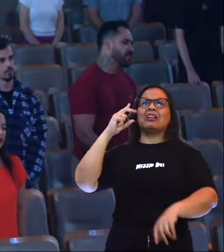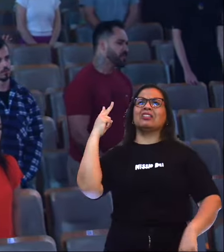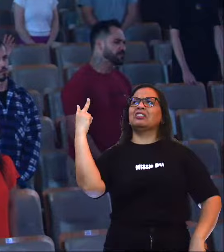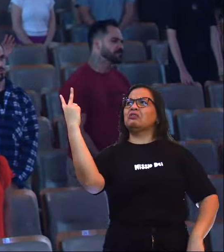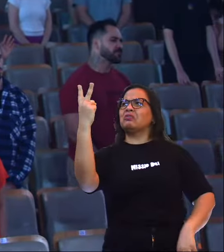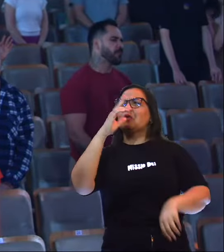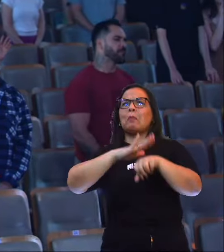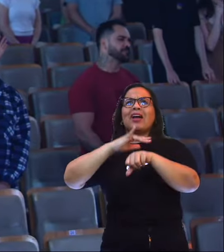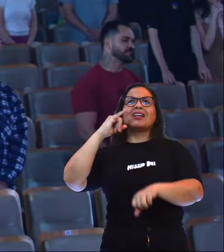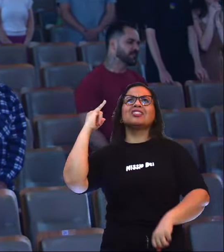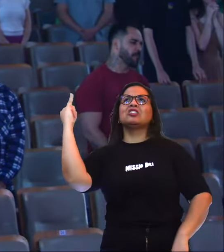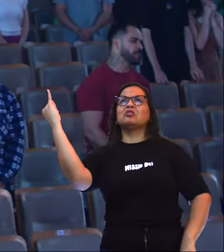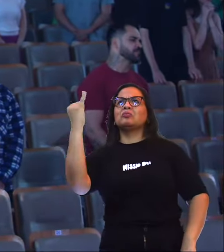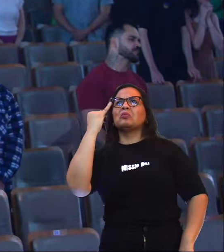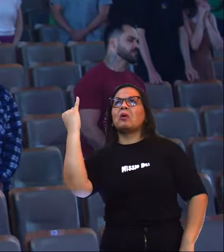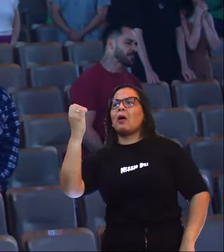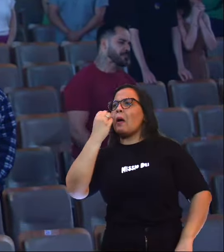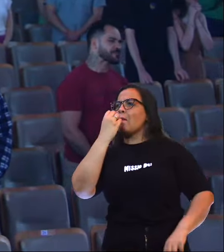Cristo.